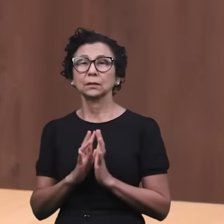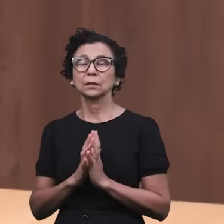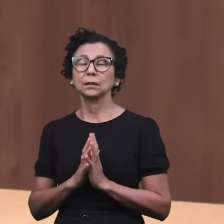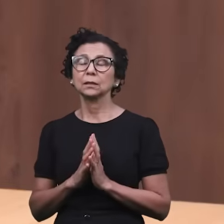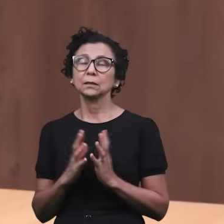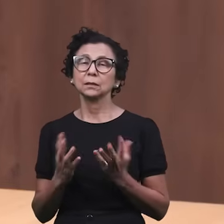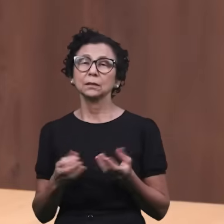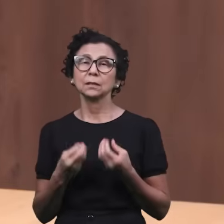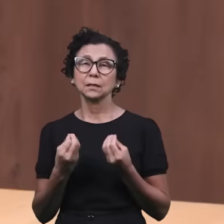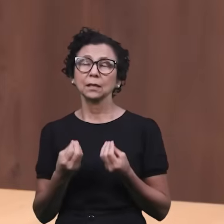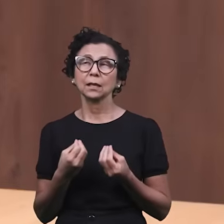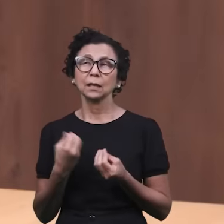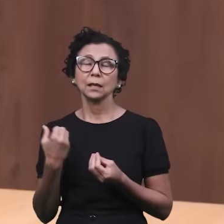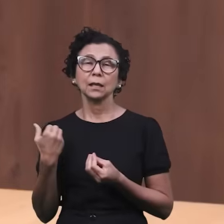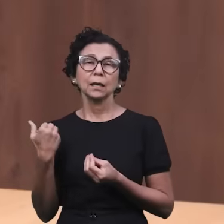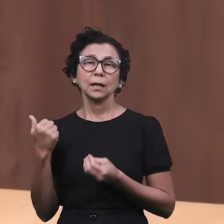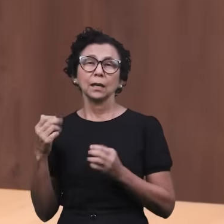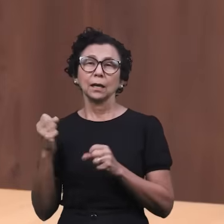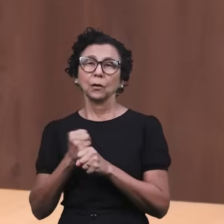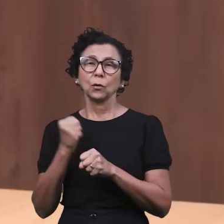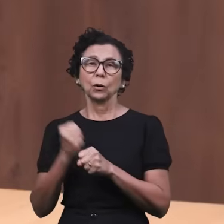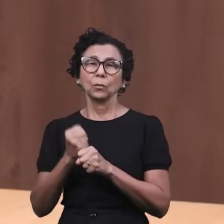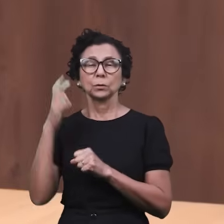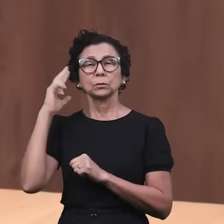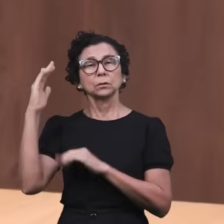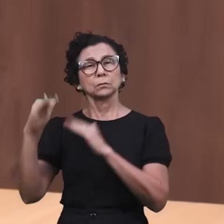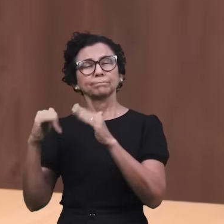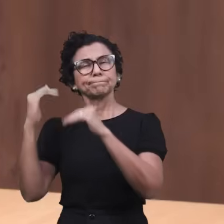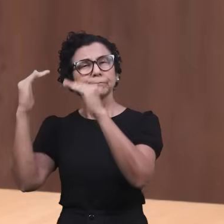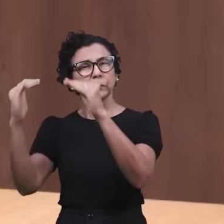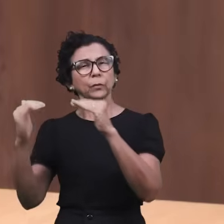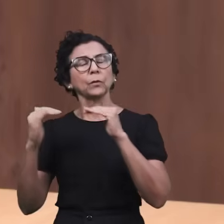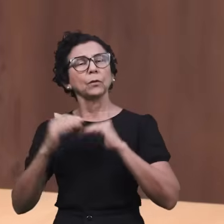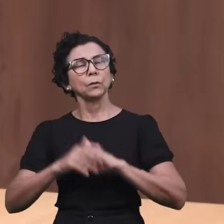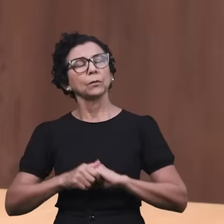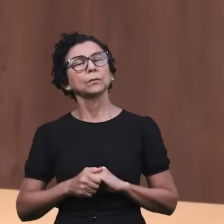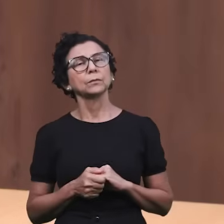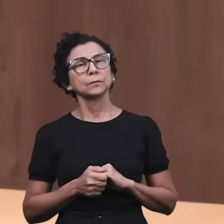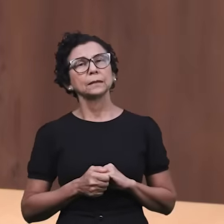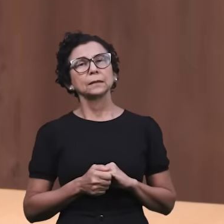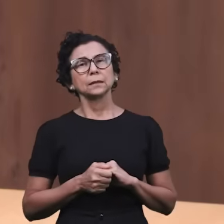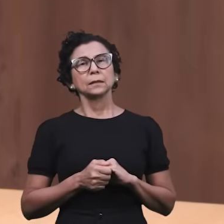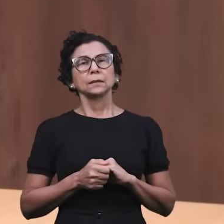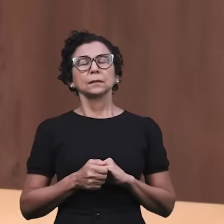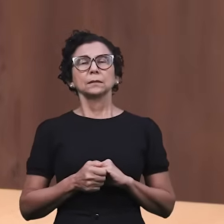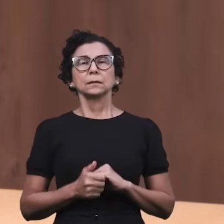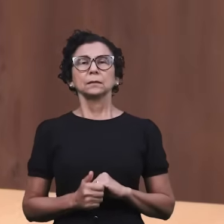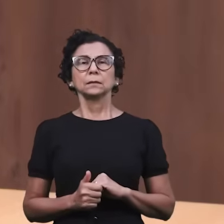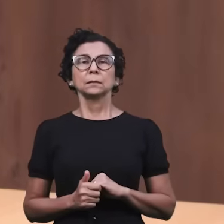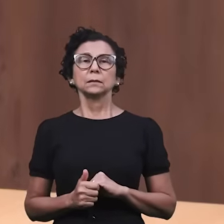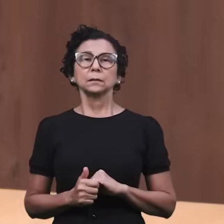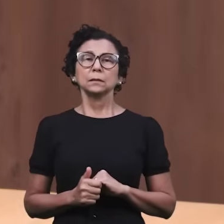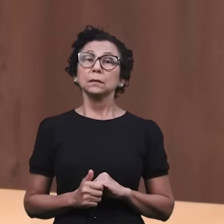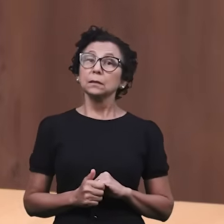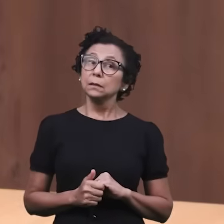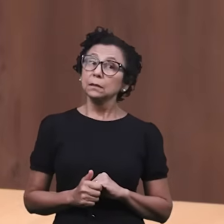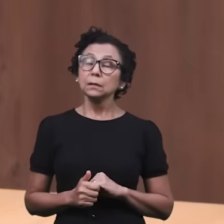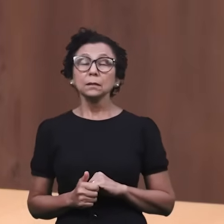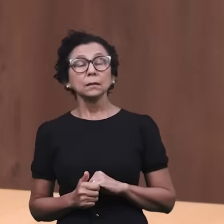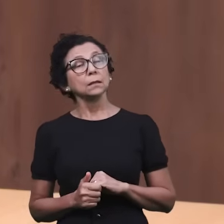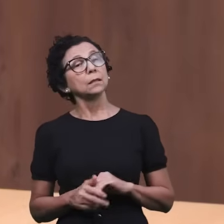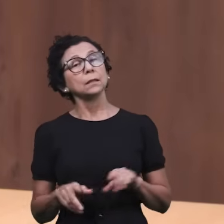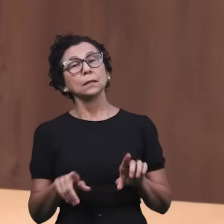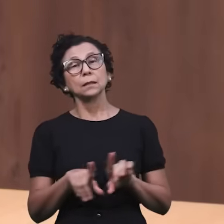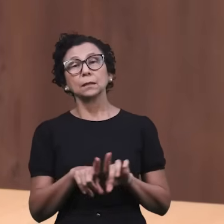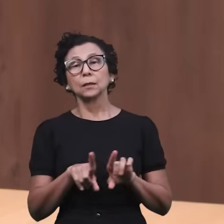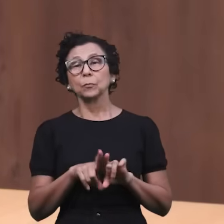a obra do Senhor e também é melhor porque não dá